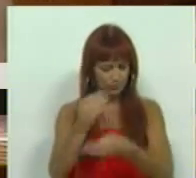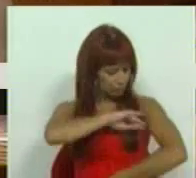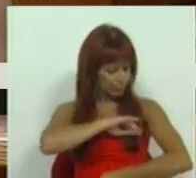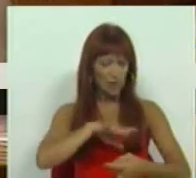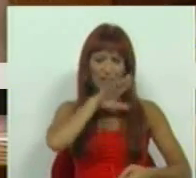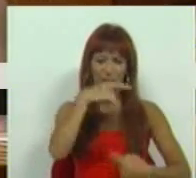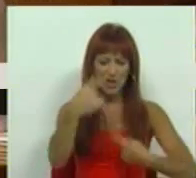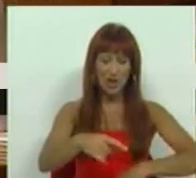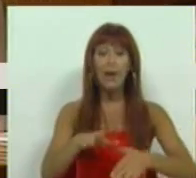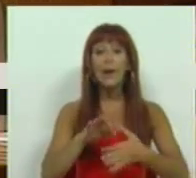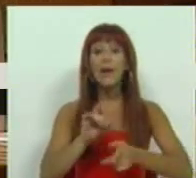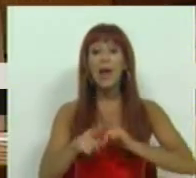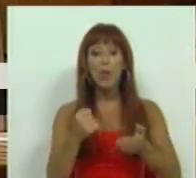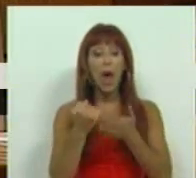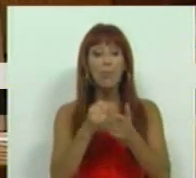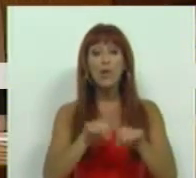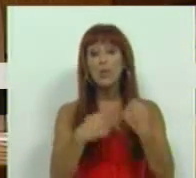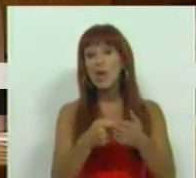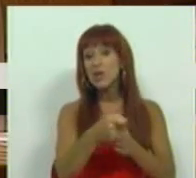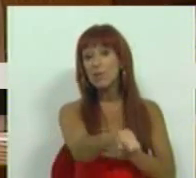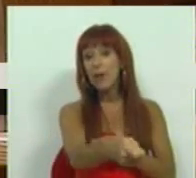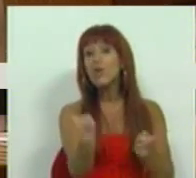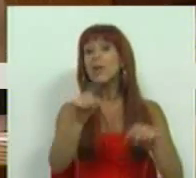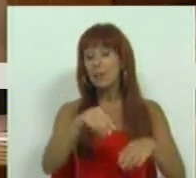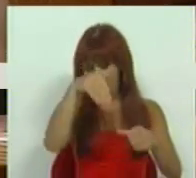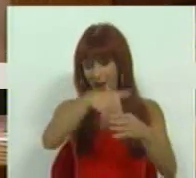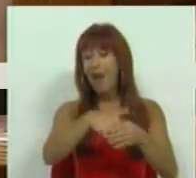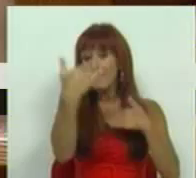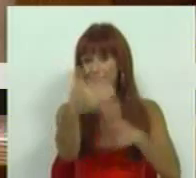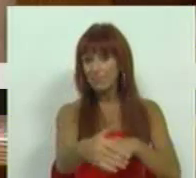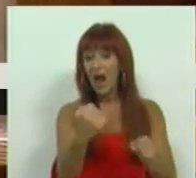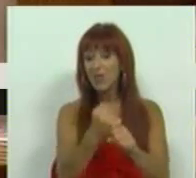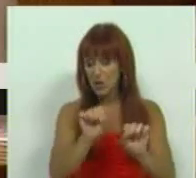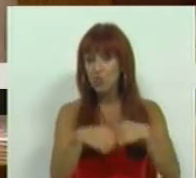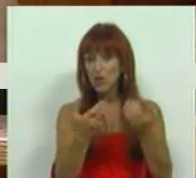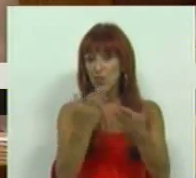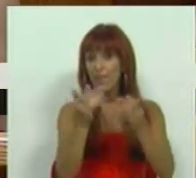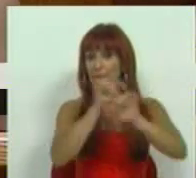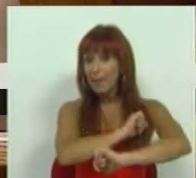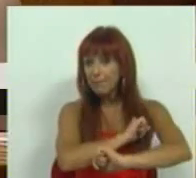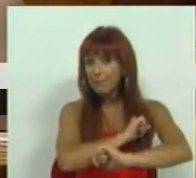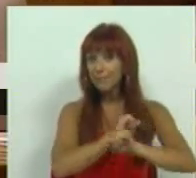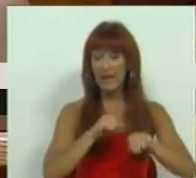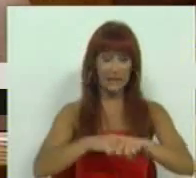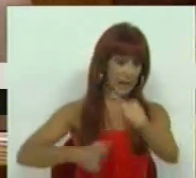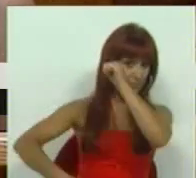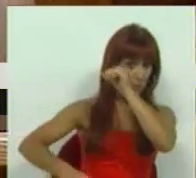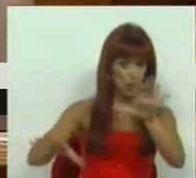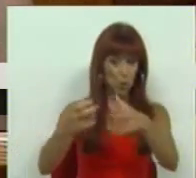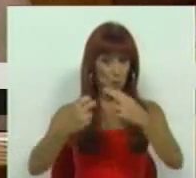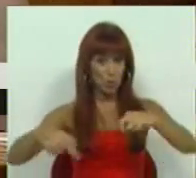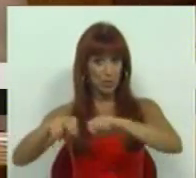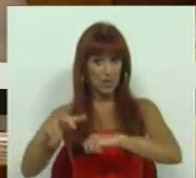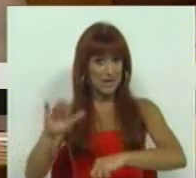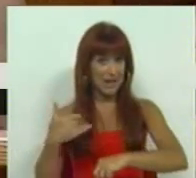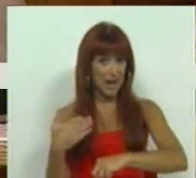das famílias no que toca aos apoios sociais e incluía nesta restrição a ação social escolar. À época, o grupo